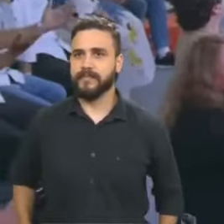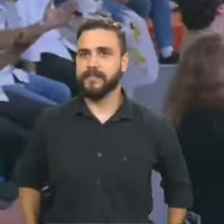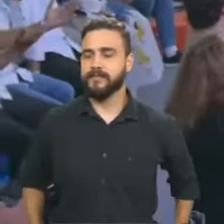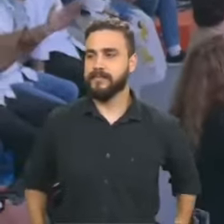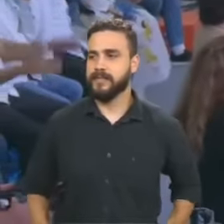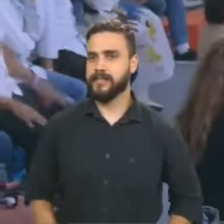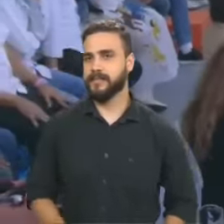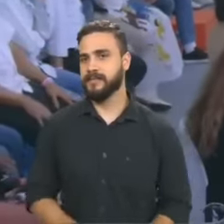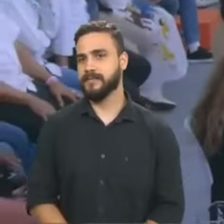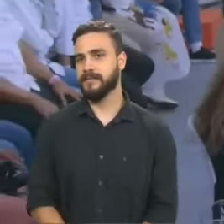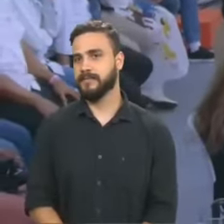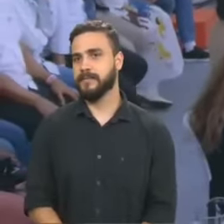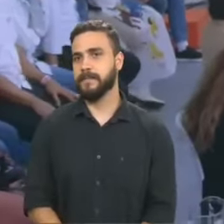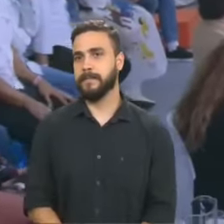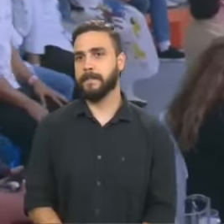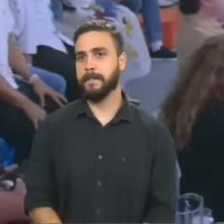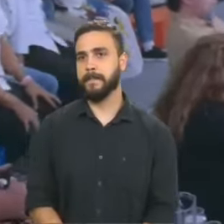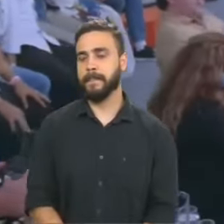Uau.